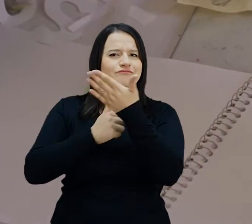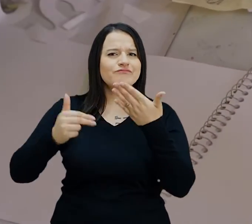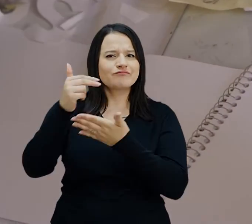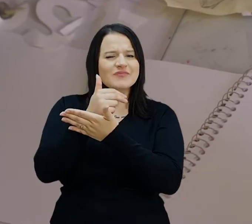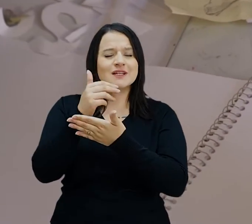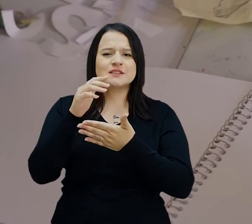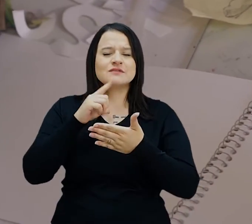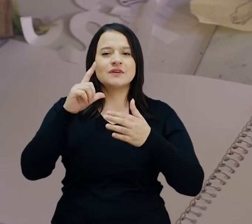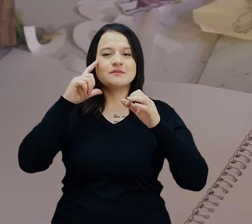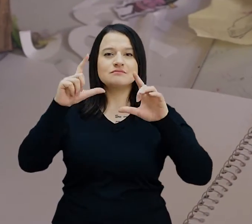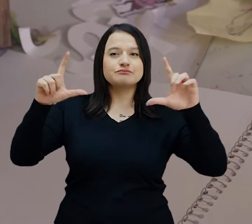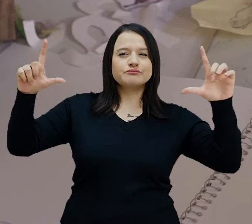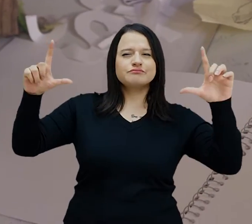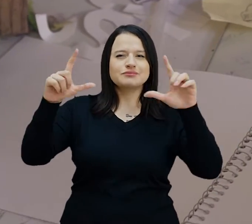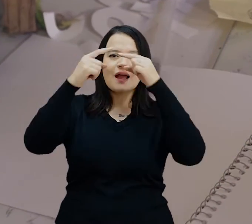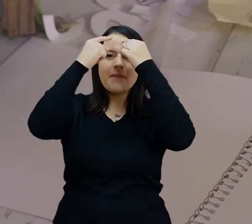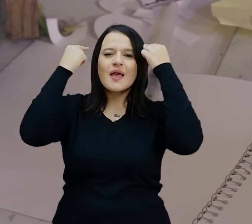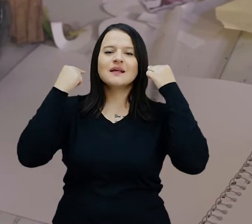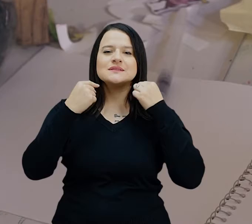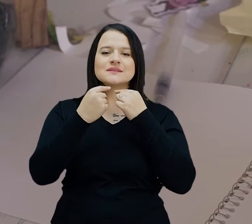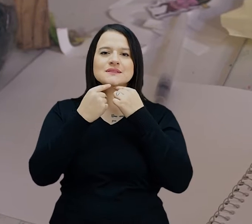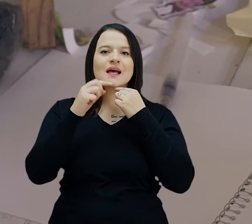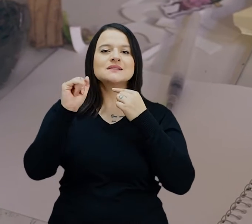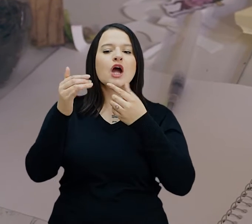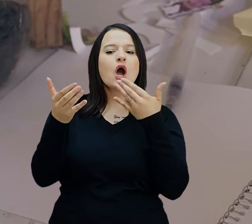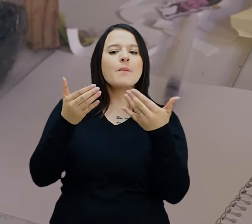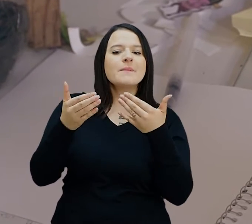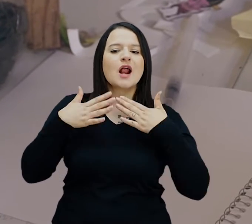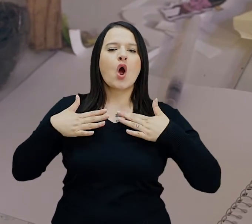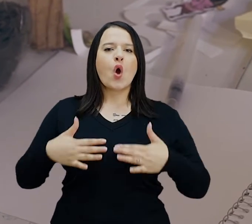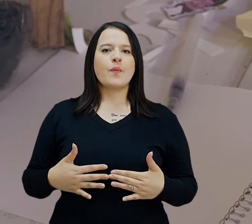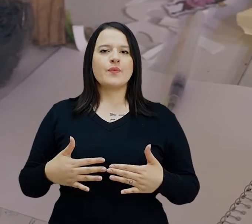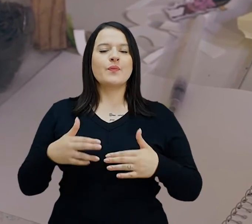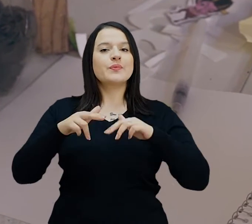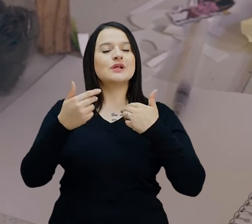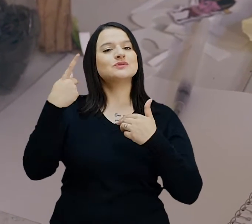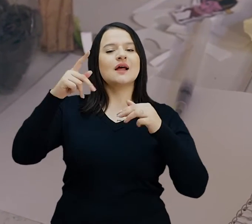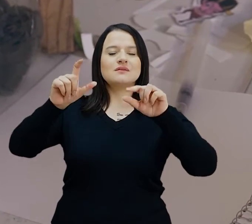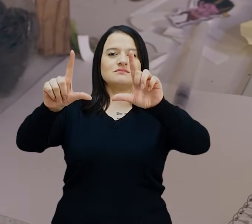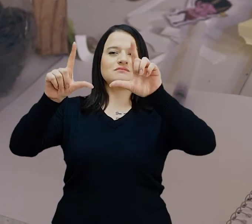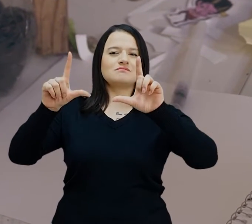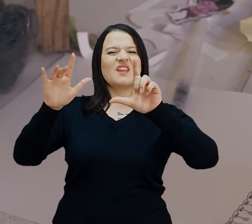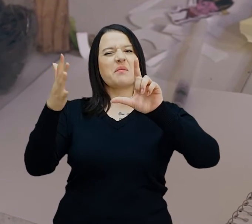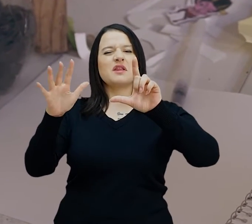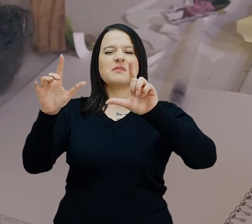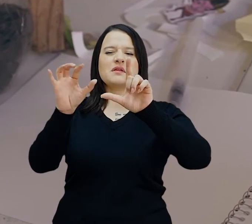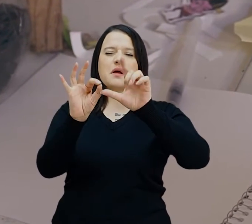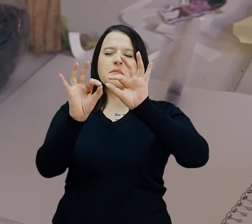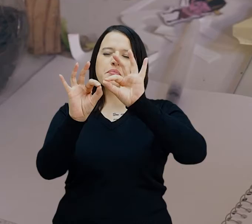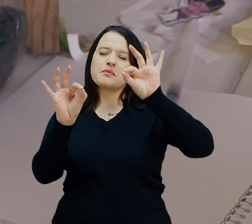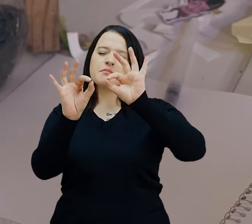quando eu vou fazer, desenhar? Eu vou ver mais ou menos o tamanho da cabeça aqui em relação ao corpo. Então